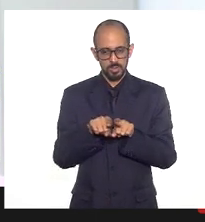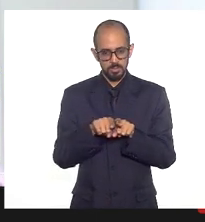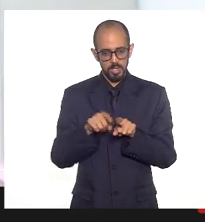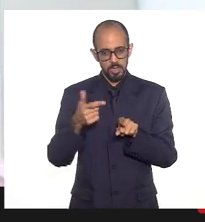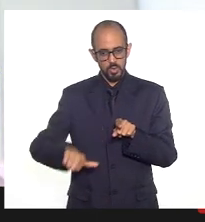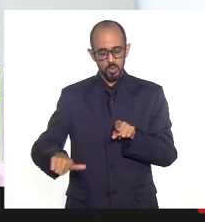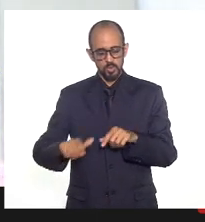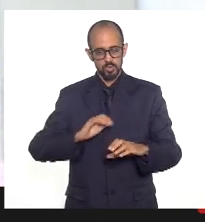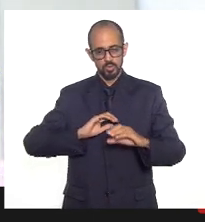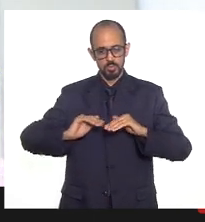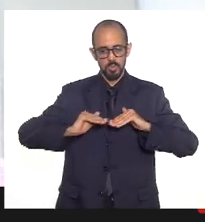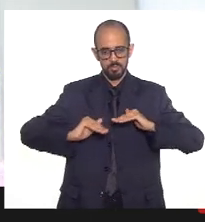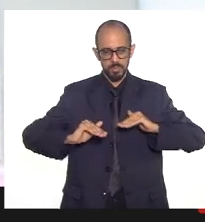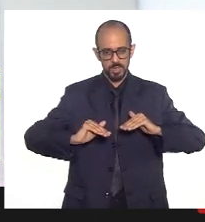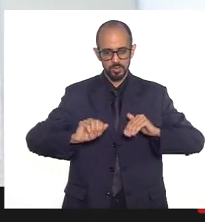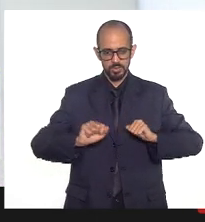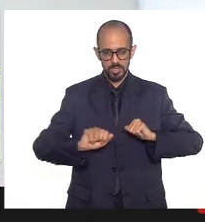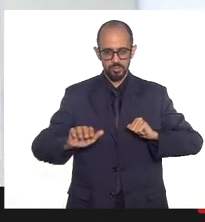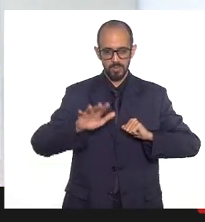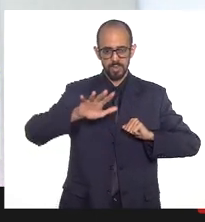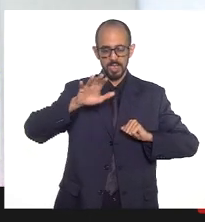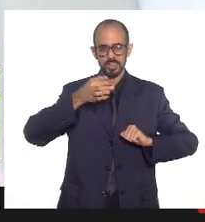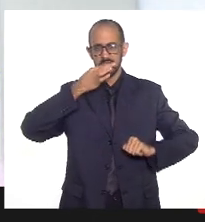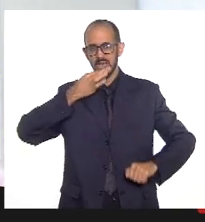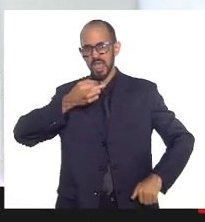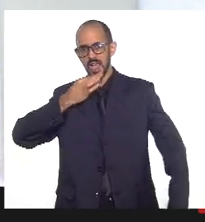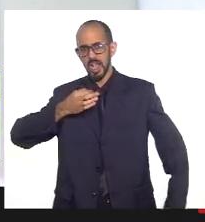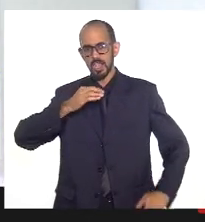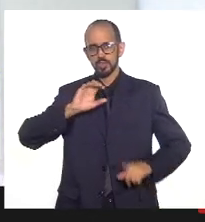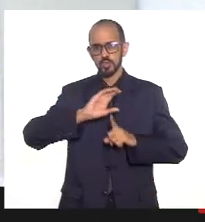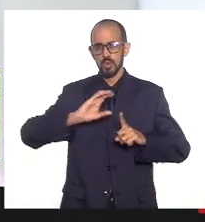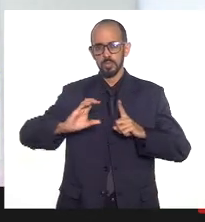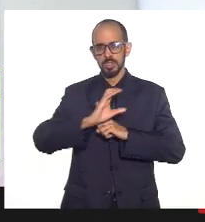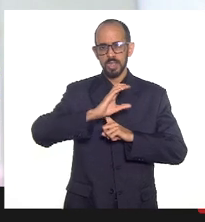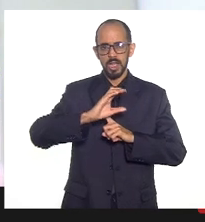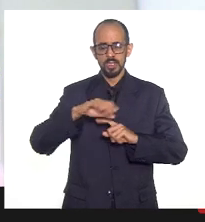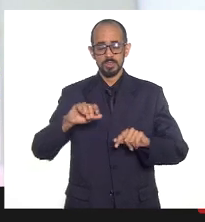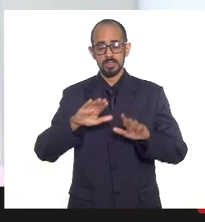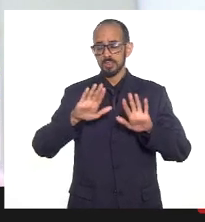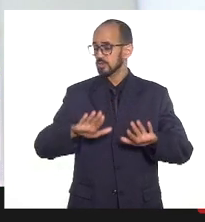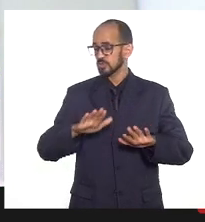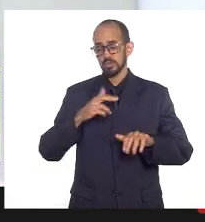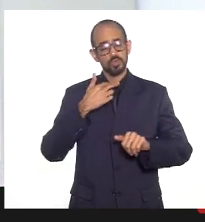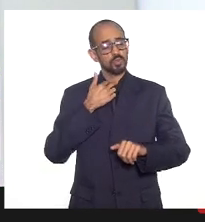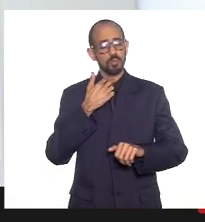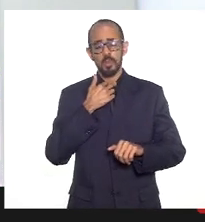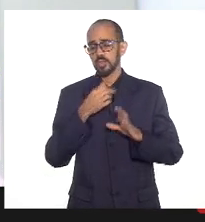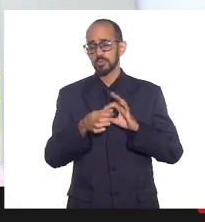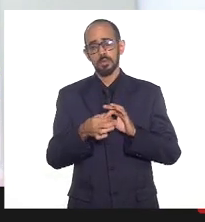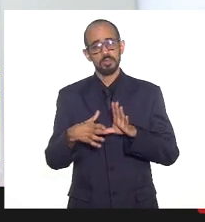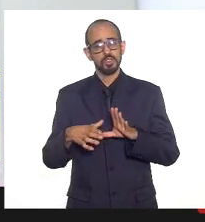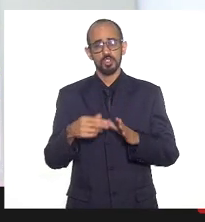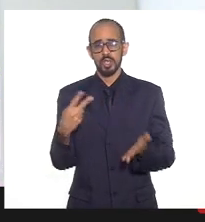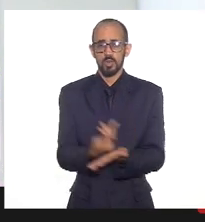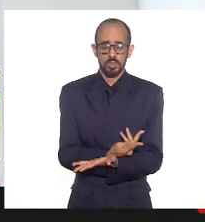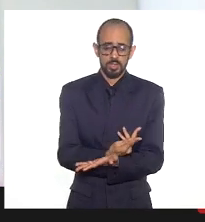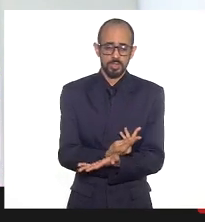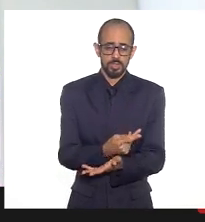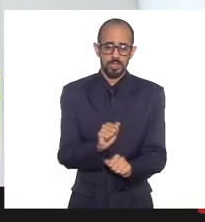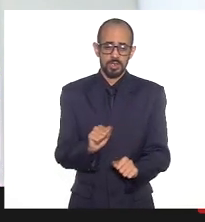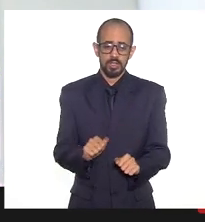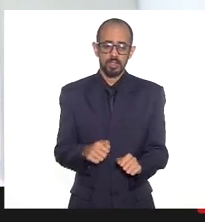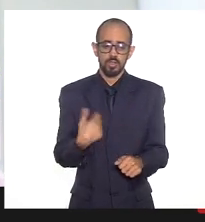nas favelas, né, sejam as rádios comunitárias, e a gente não pode permitir que isso aconteça. Pelo contrário, a gente tem que